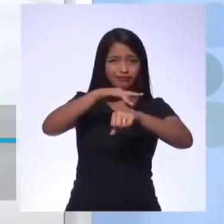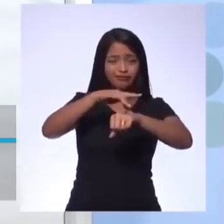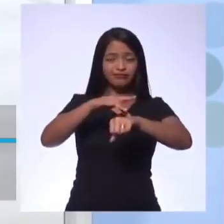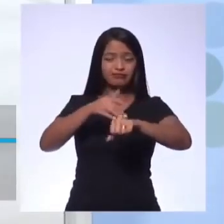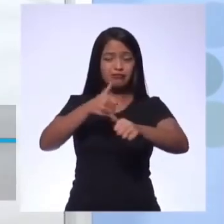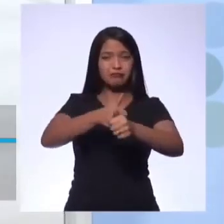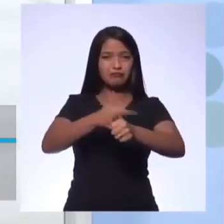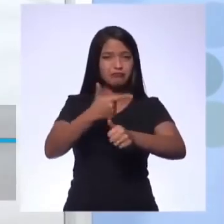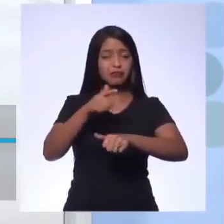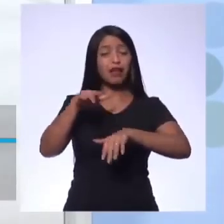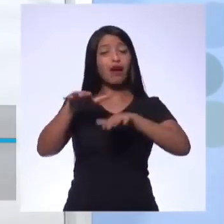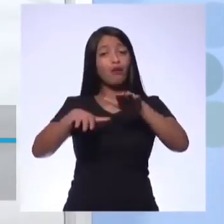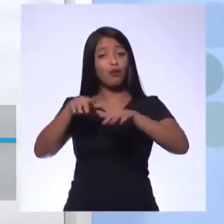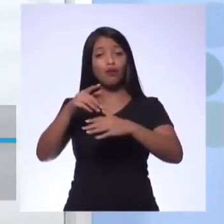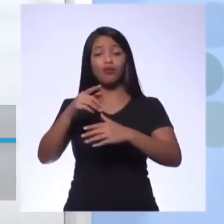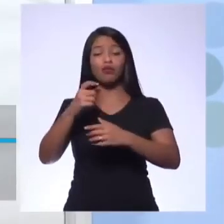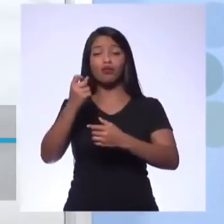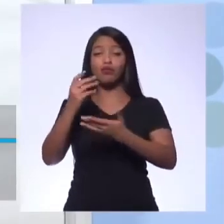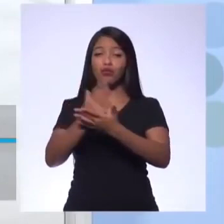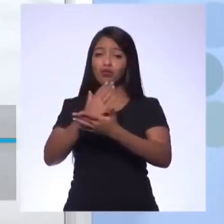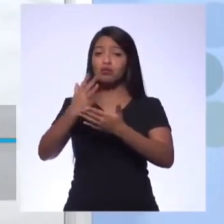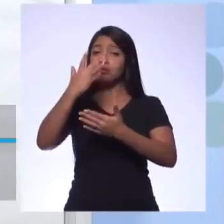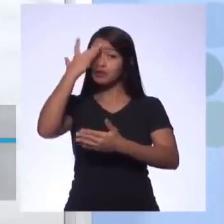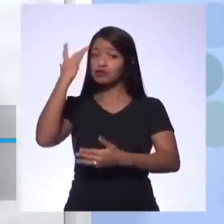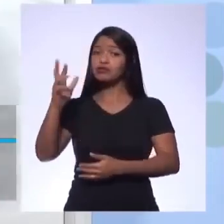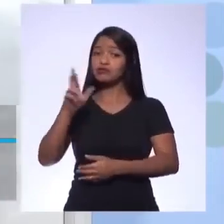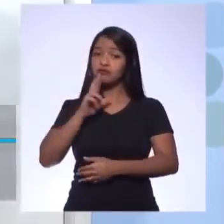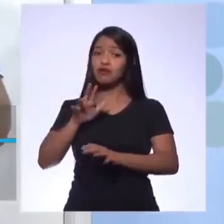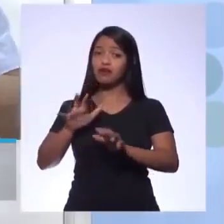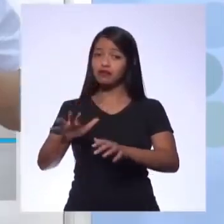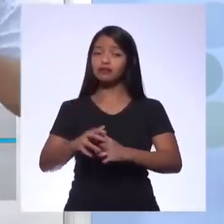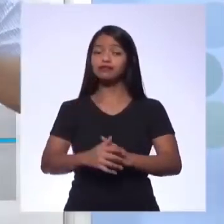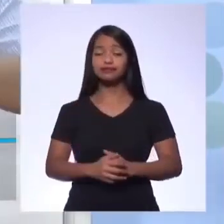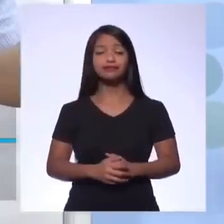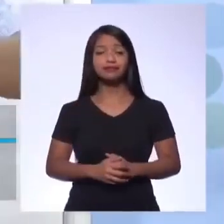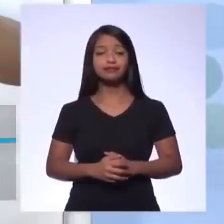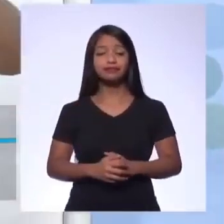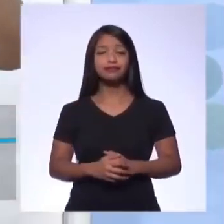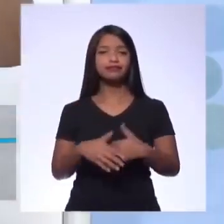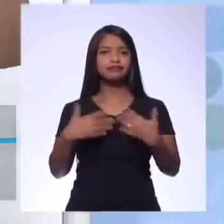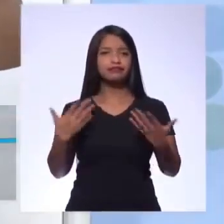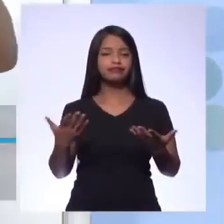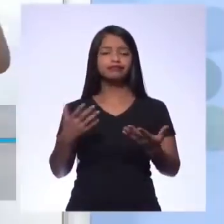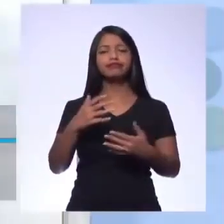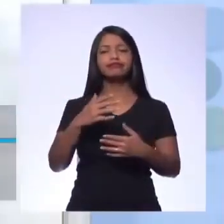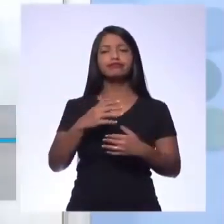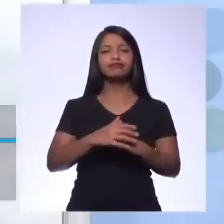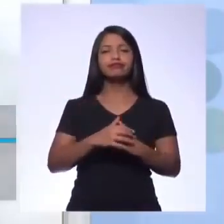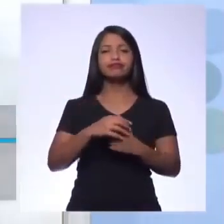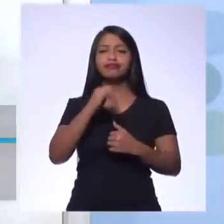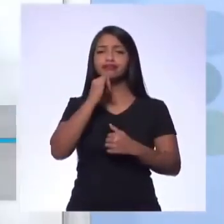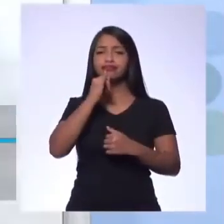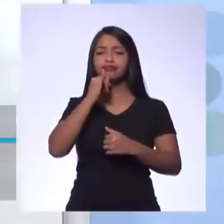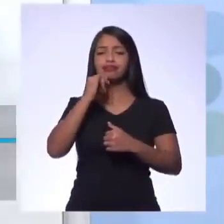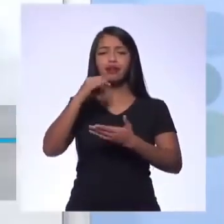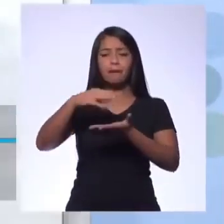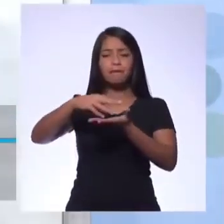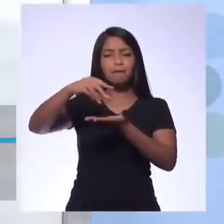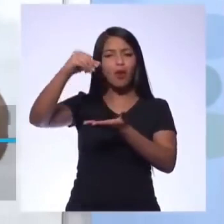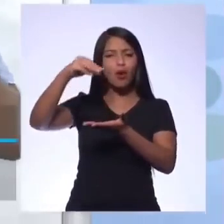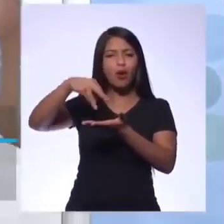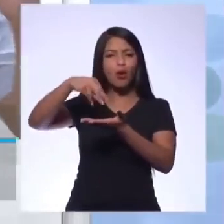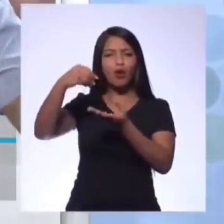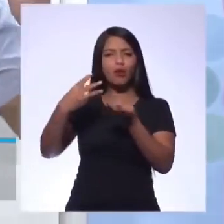daí essa condição aí do tato. Olha só, quando tem muito pelo, muito pó,